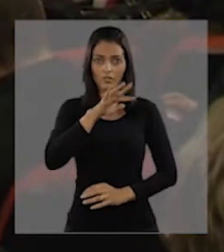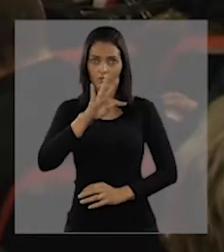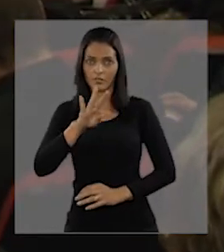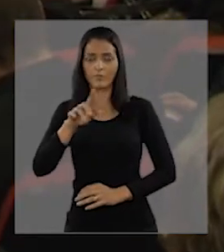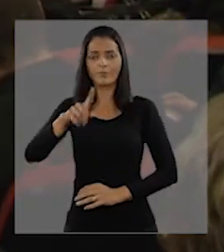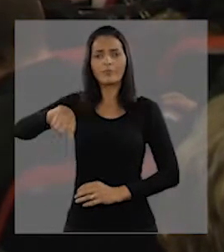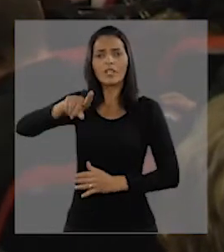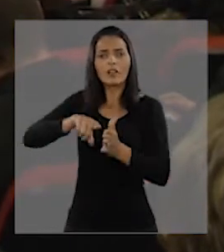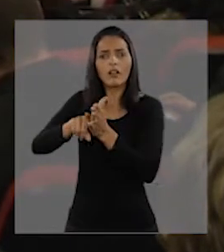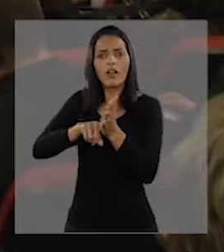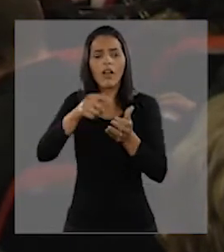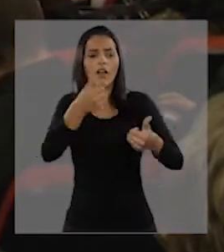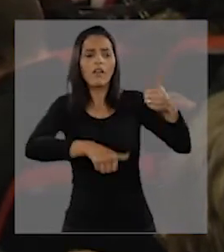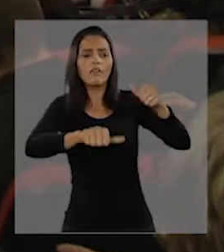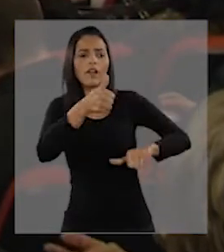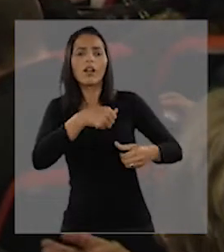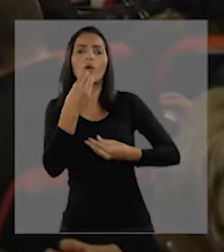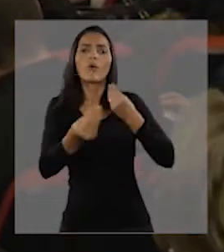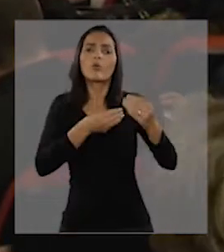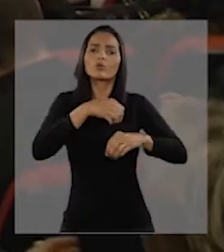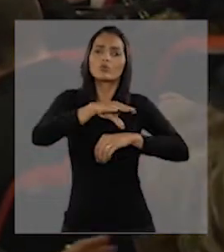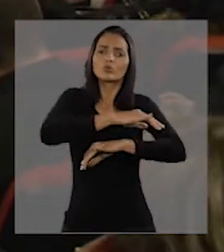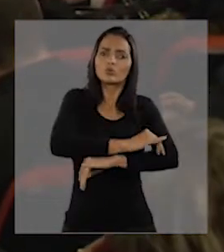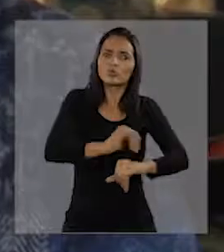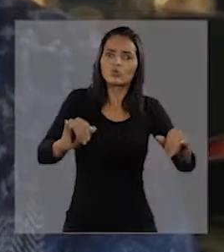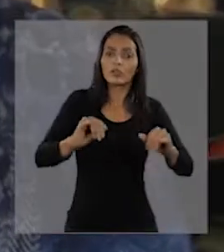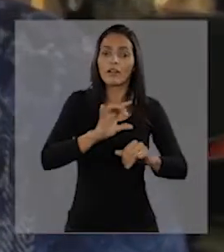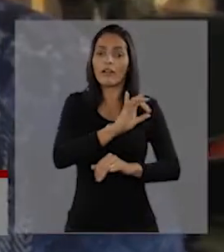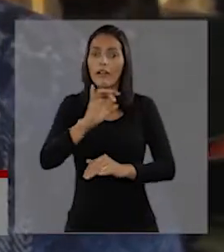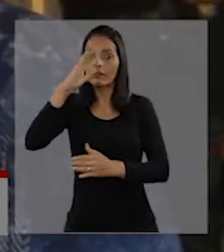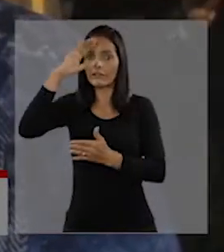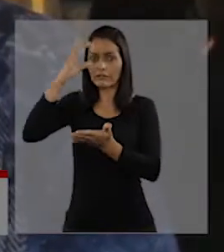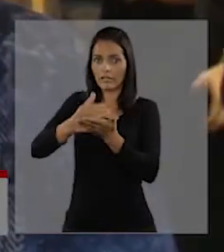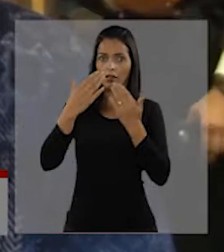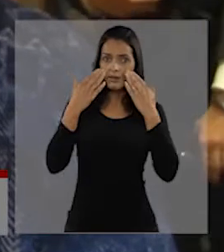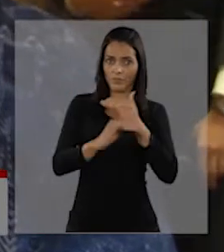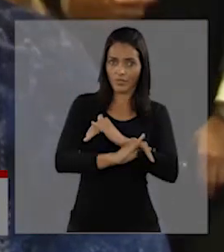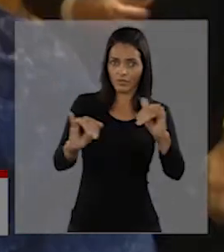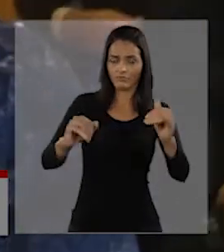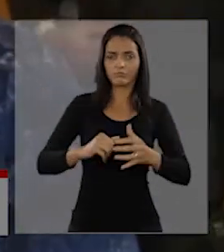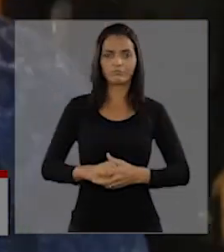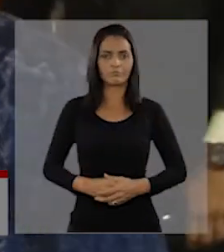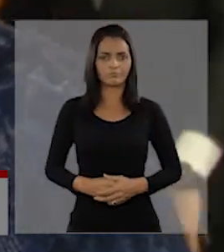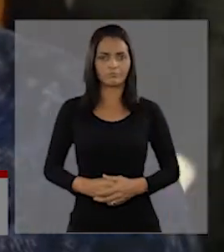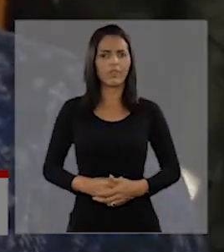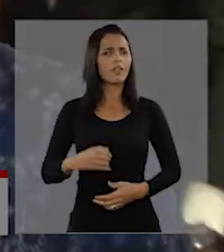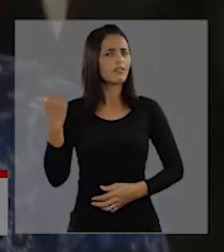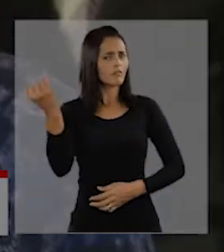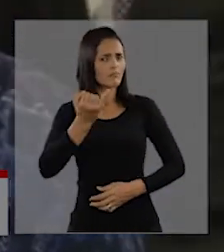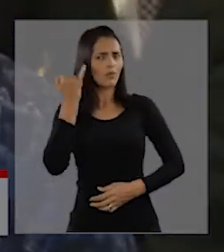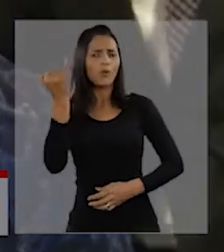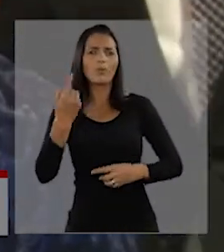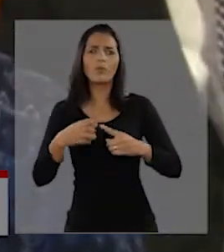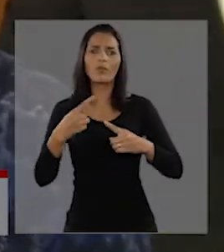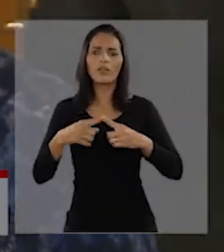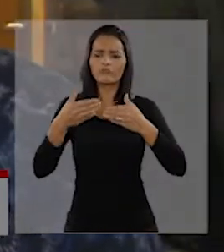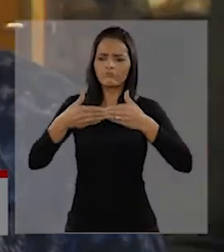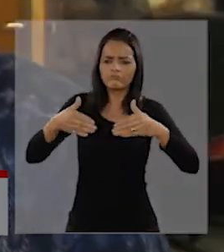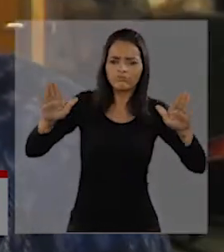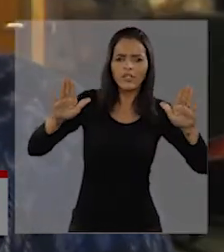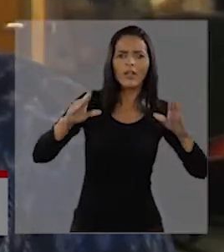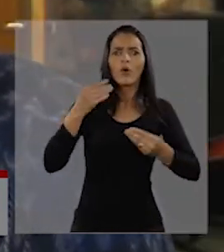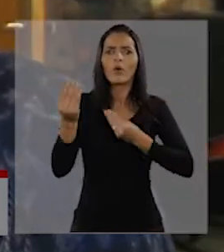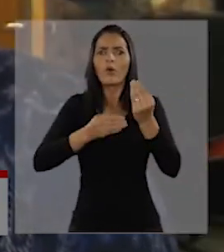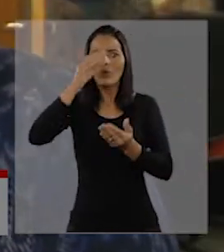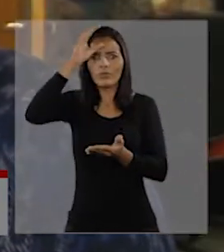pesquisadores avaliaram a contribuição de cada trabalho apresentado. É muito importante, porque você está abrindo caminhos aí,